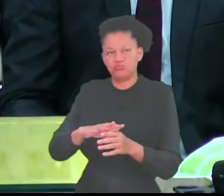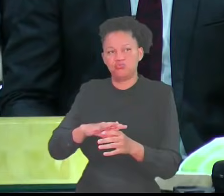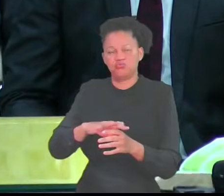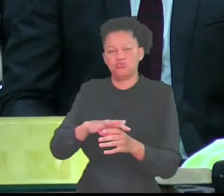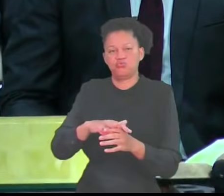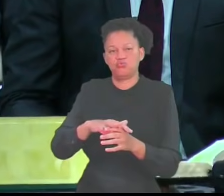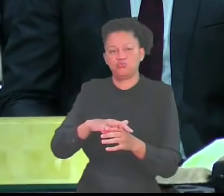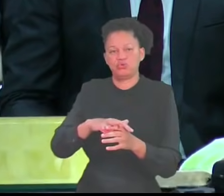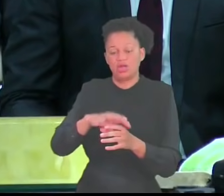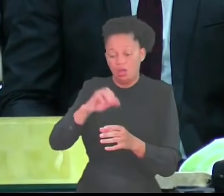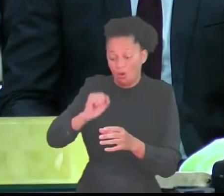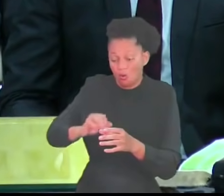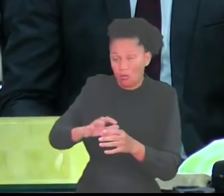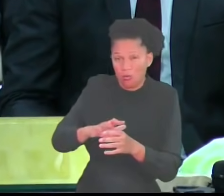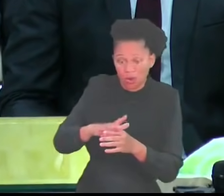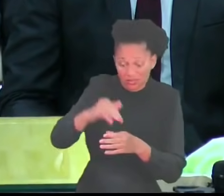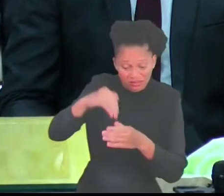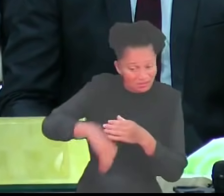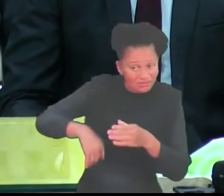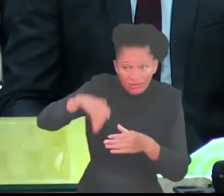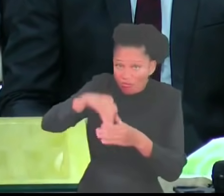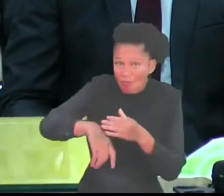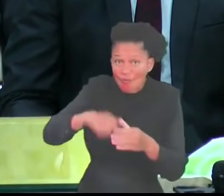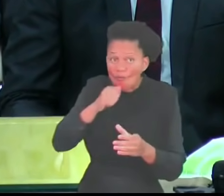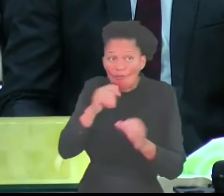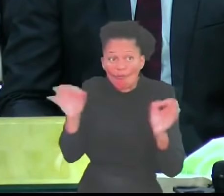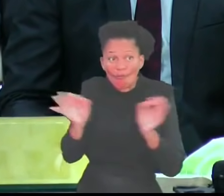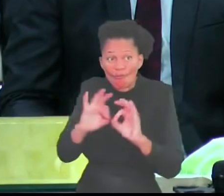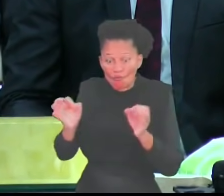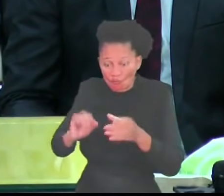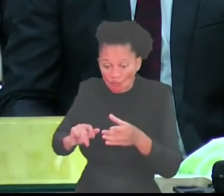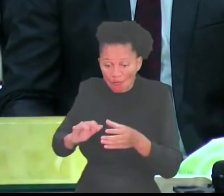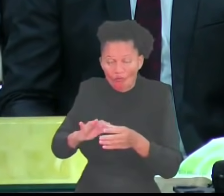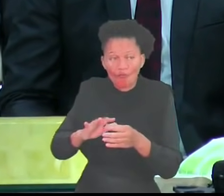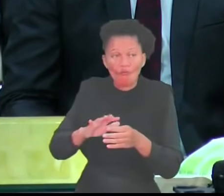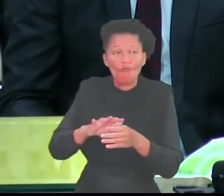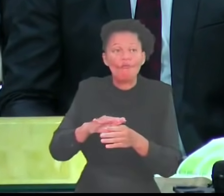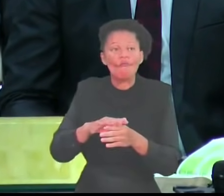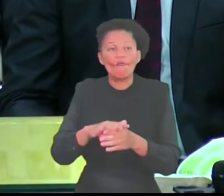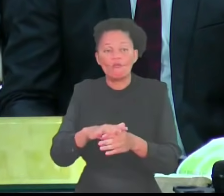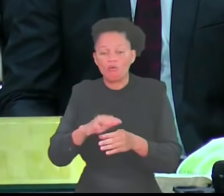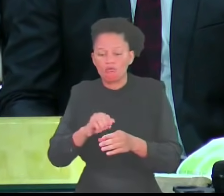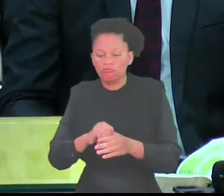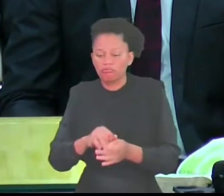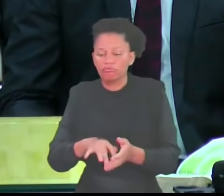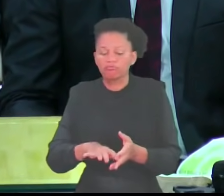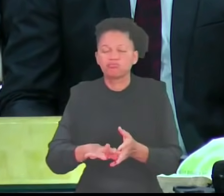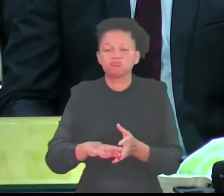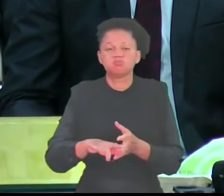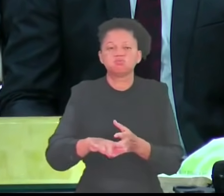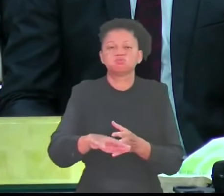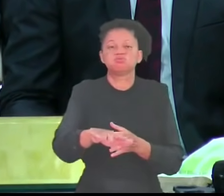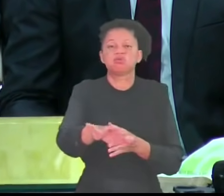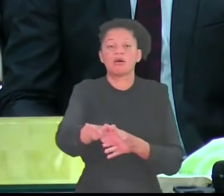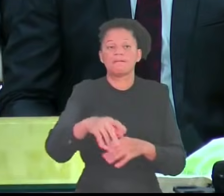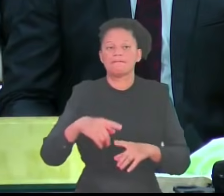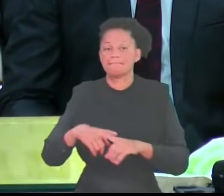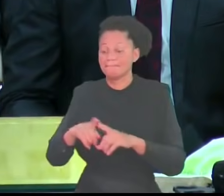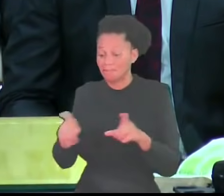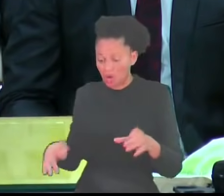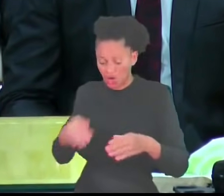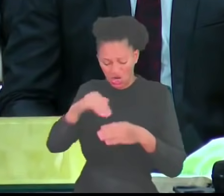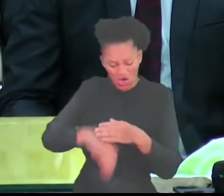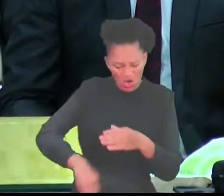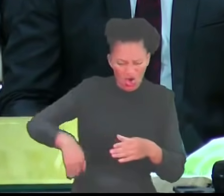empoçadas. Porque se não cavasse covas, quando as águas viessem, imediatamente elas passariam. Mas Deus disse,